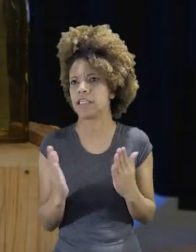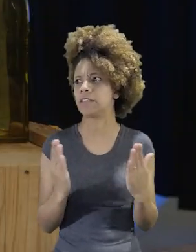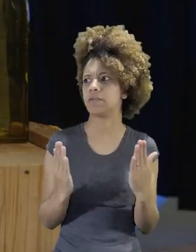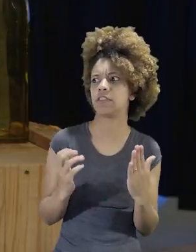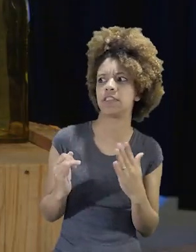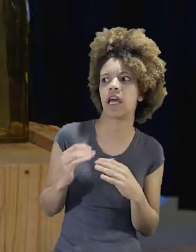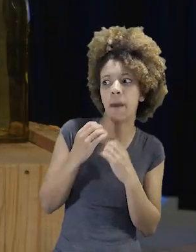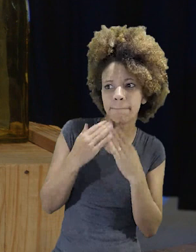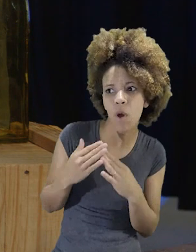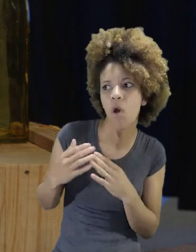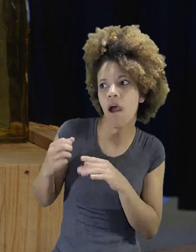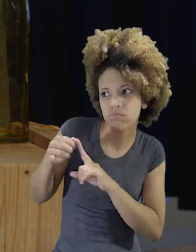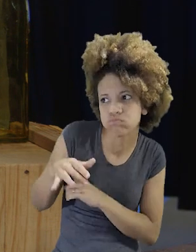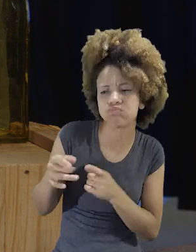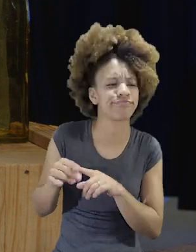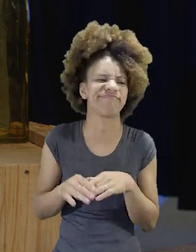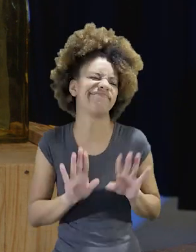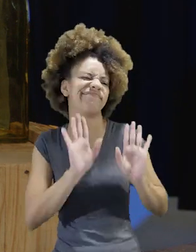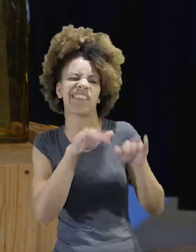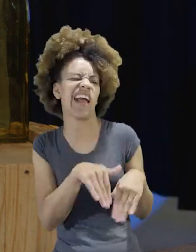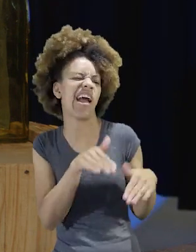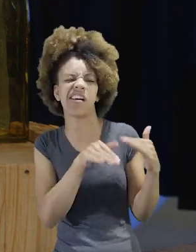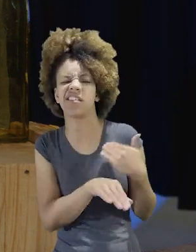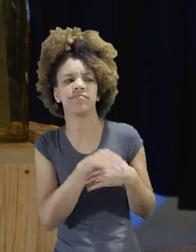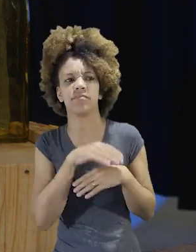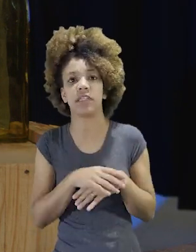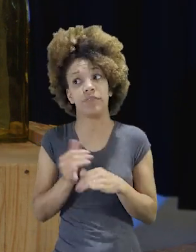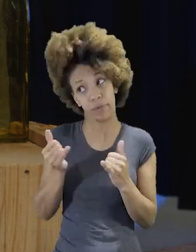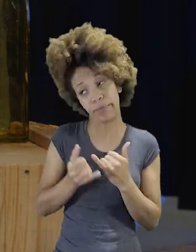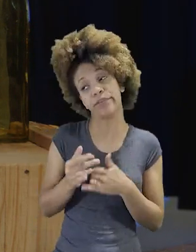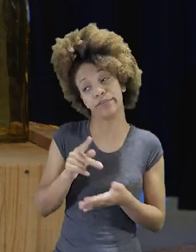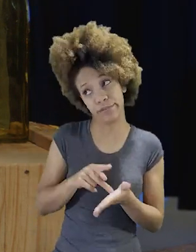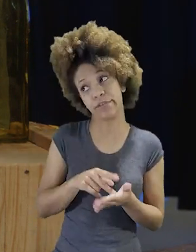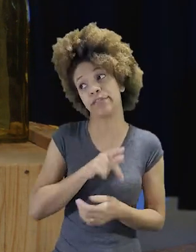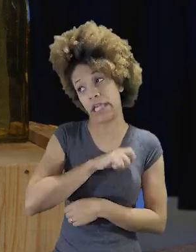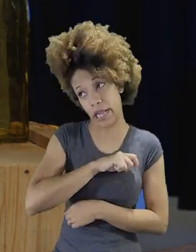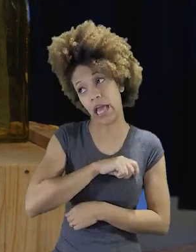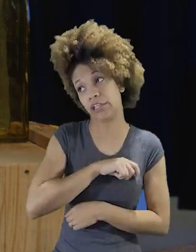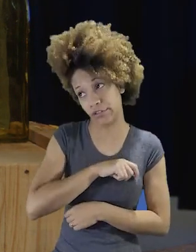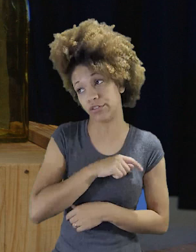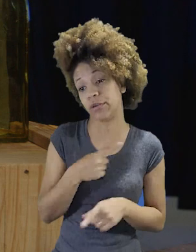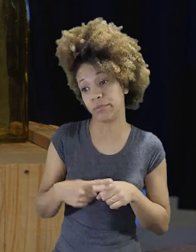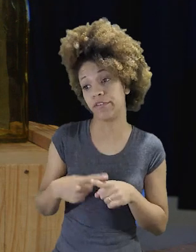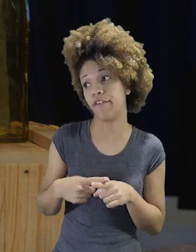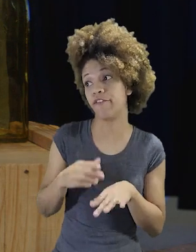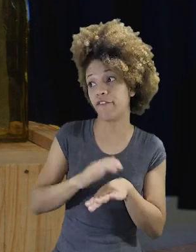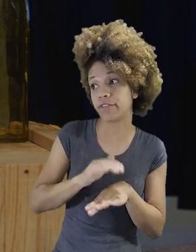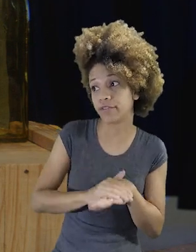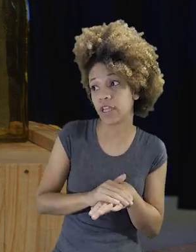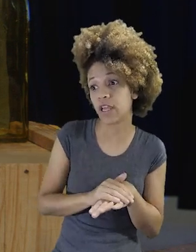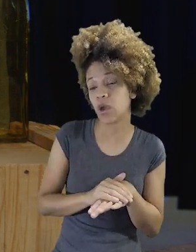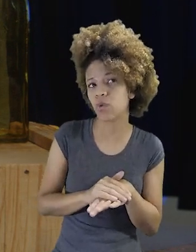houve as pessoas ponderaram se era uma boa ideia lançada essa música ou não tem nada a ver ficou parecendo que era realmente sobre o cara né porque